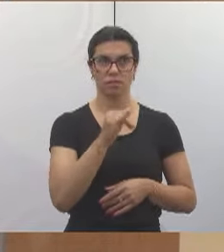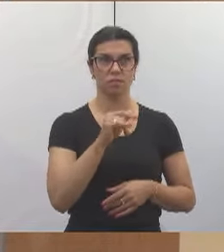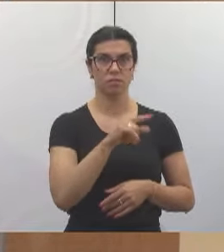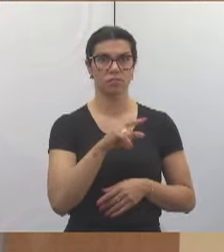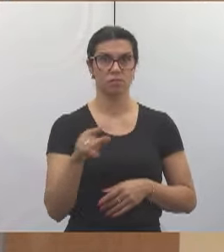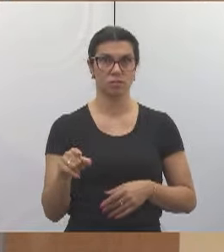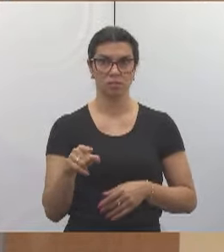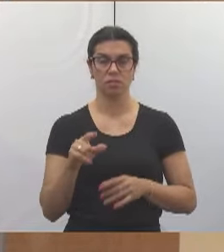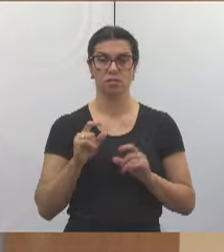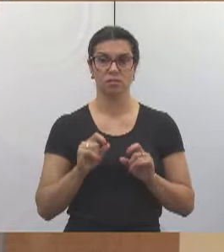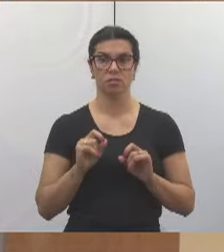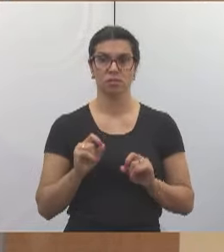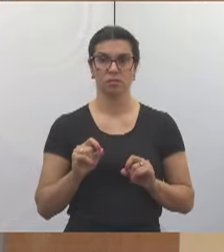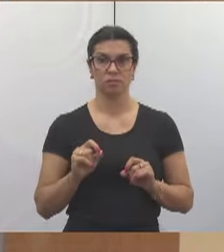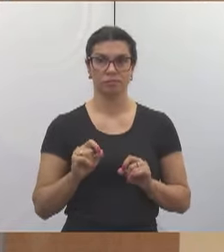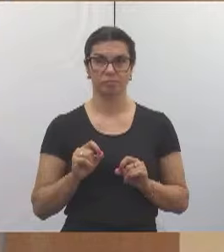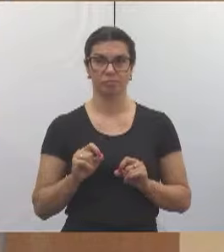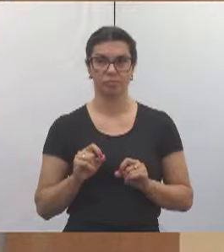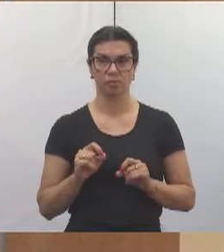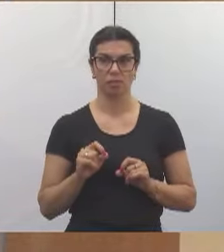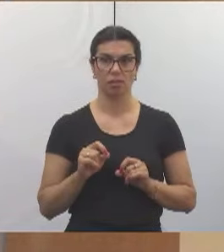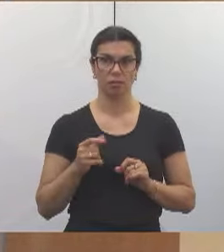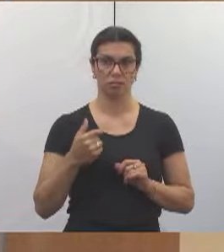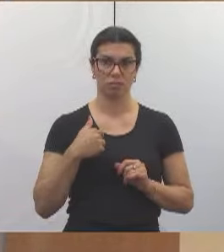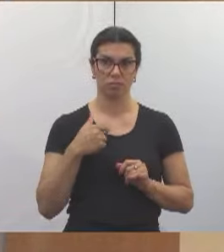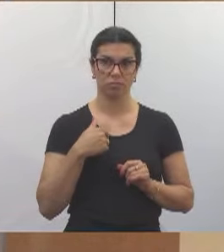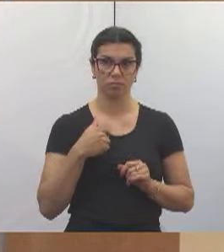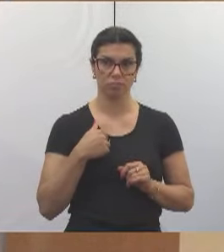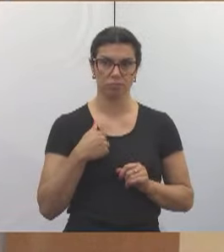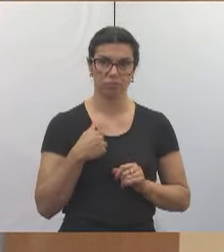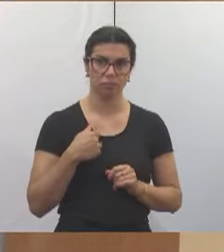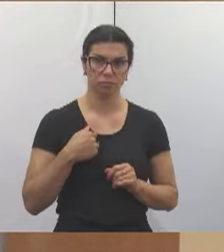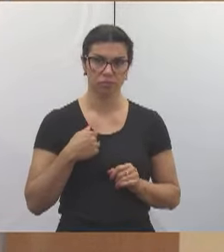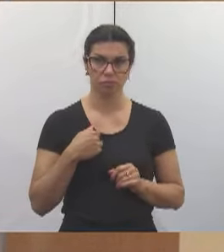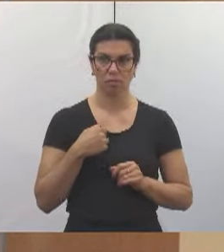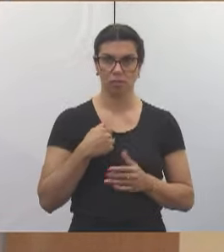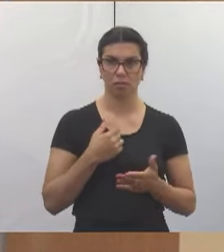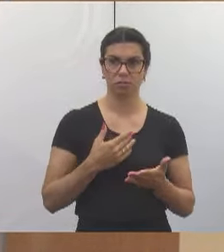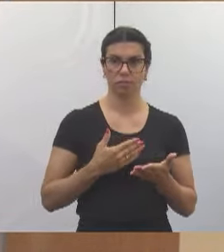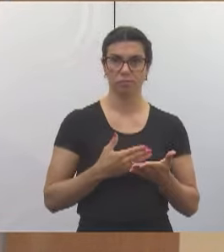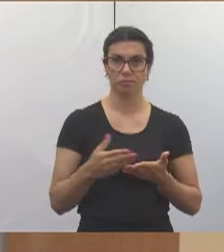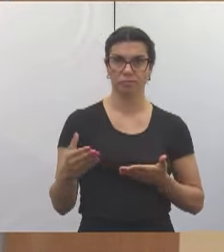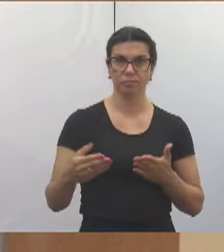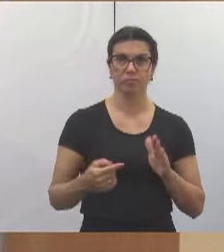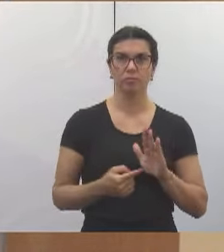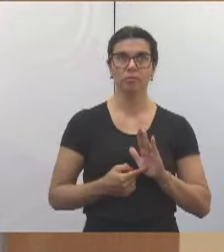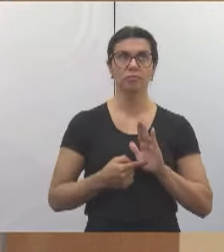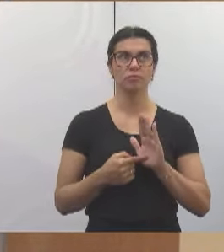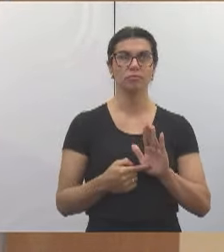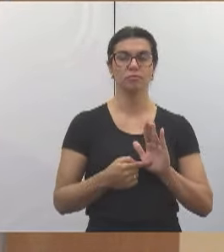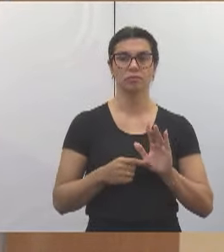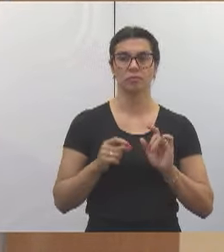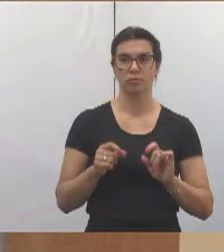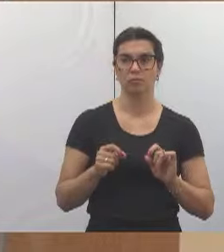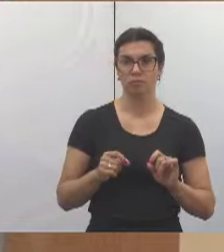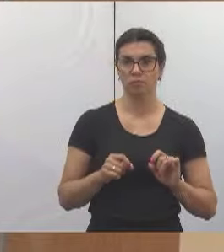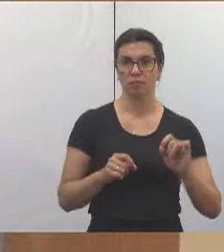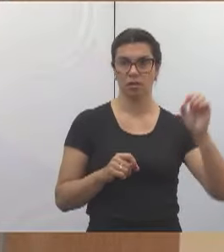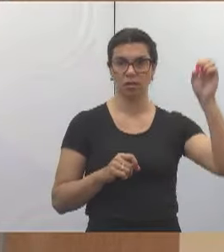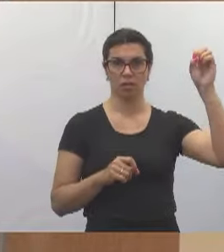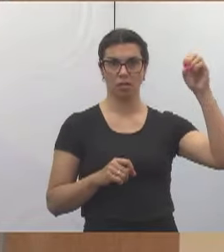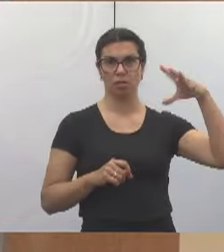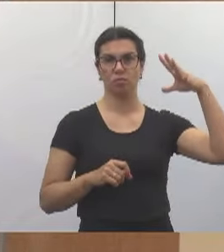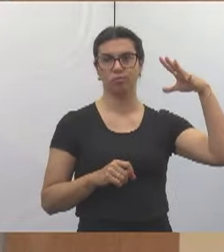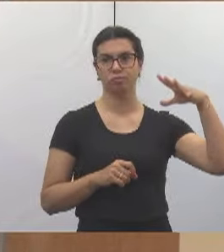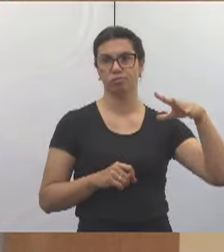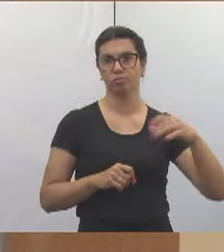moradores, que eu vou já começar por aqui mostrando uma iluminação lá do Parque Minha